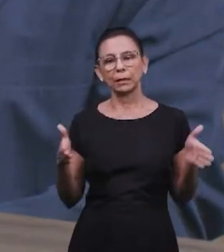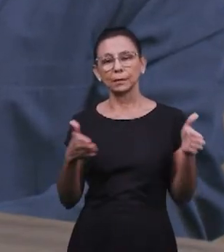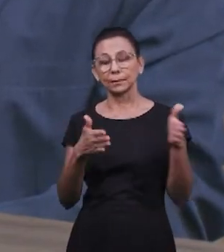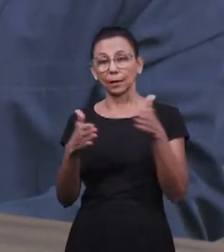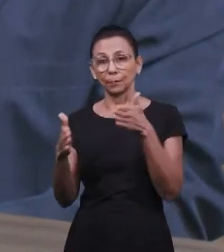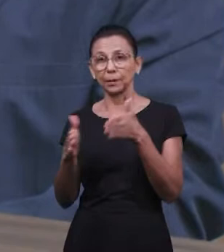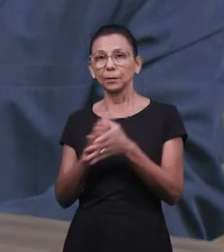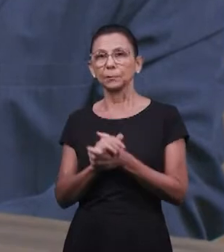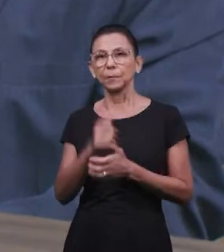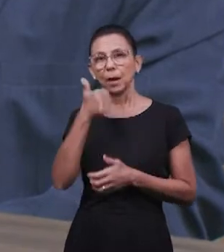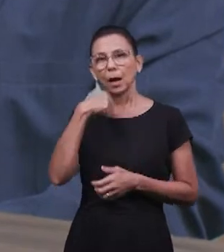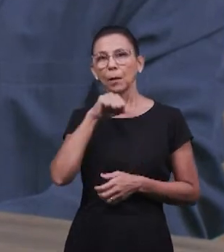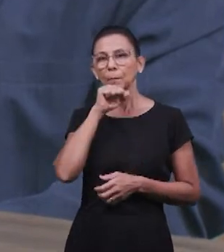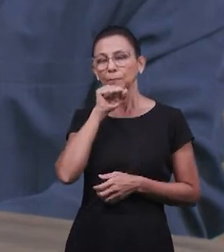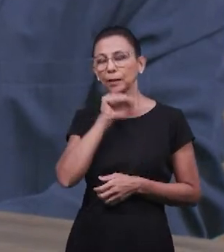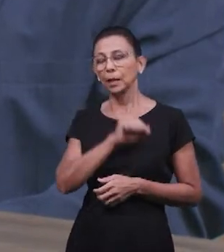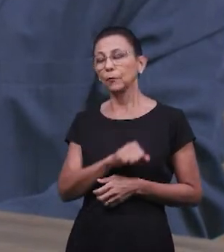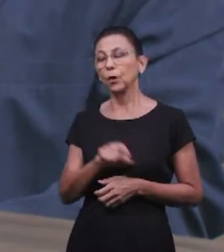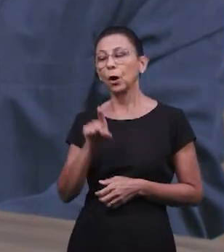salmo.